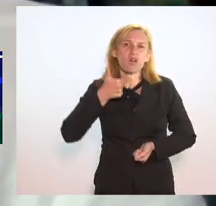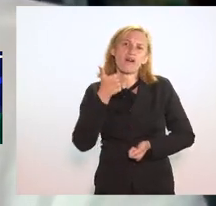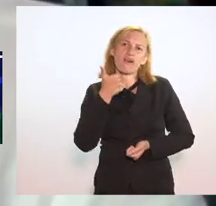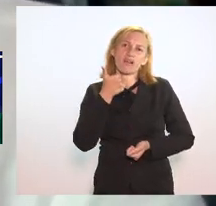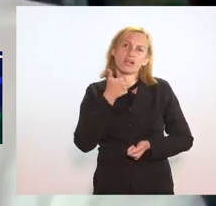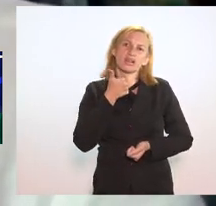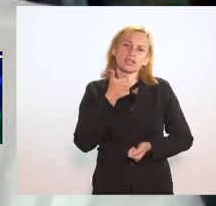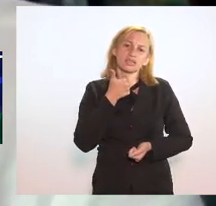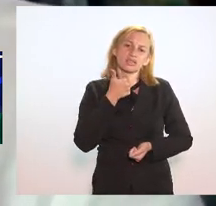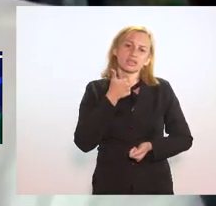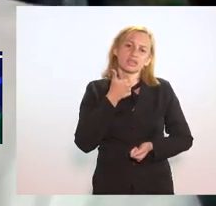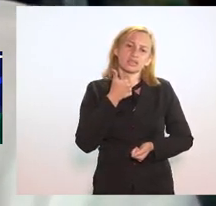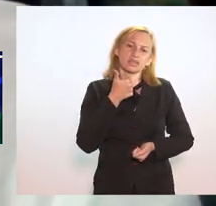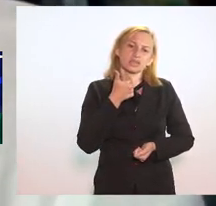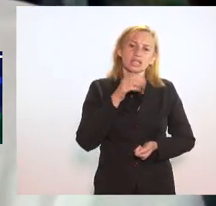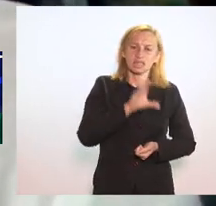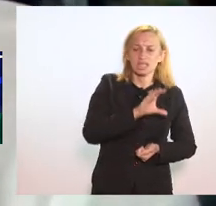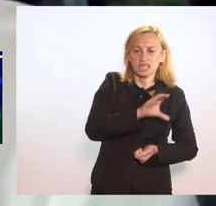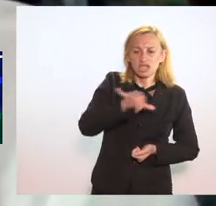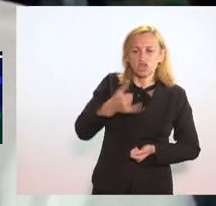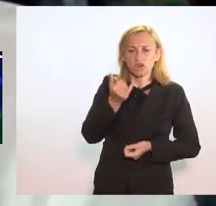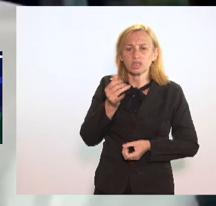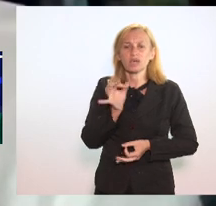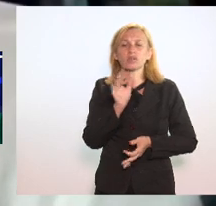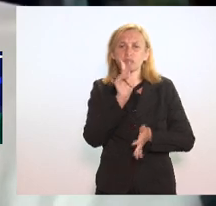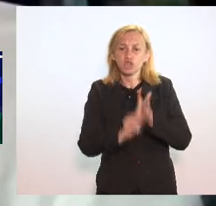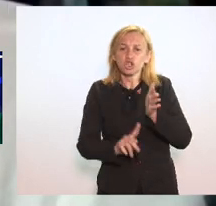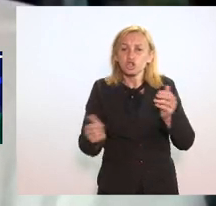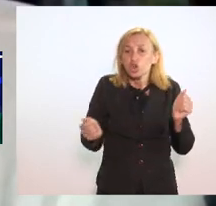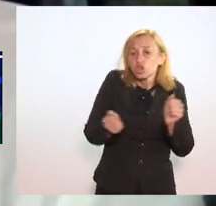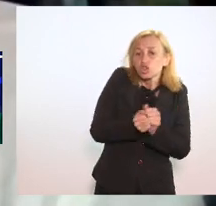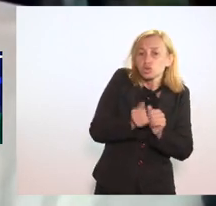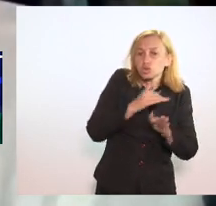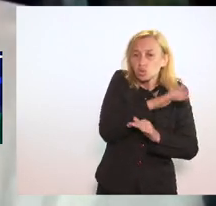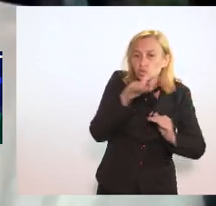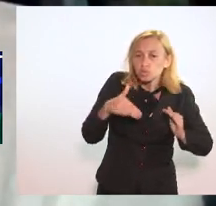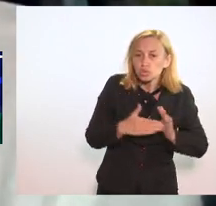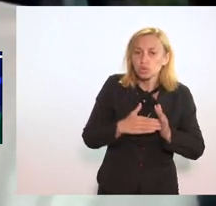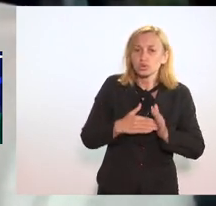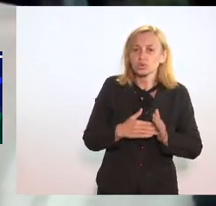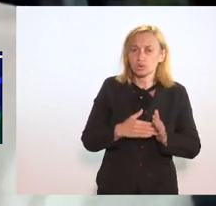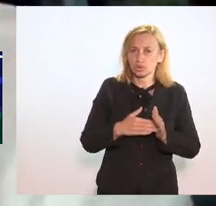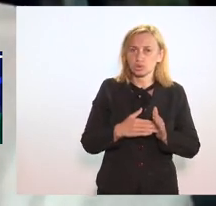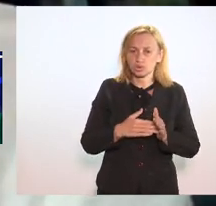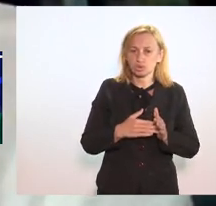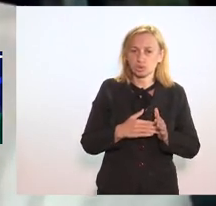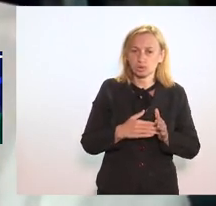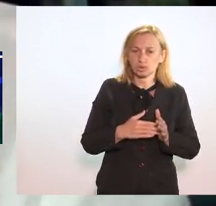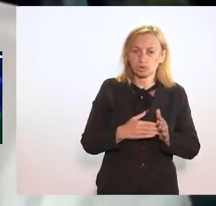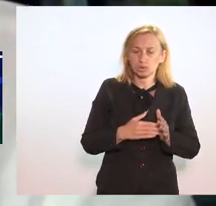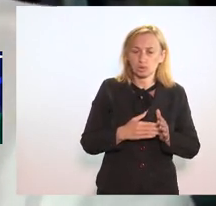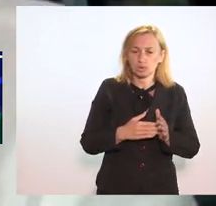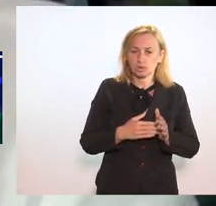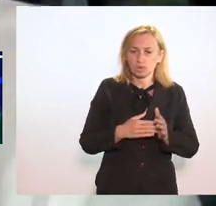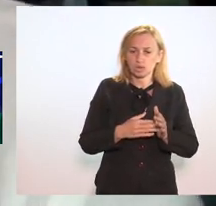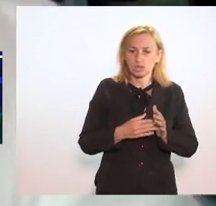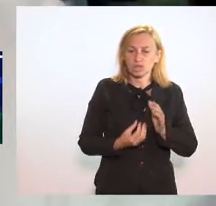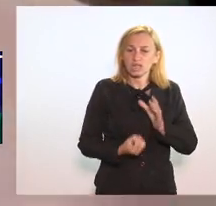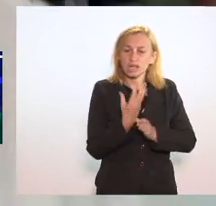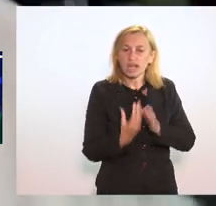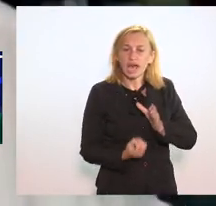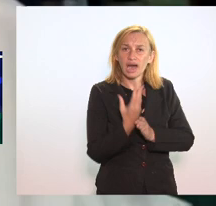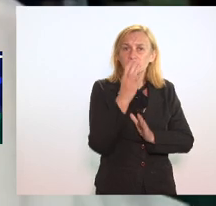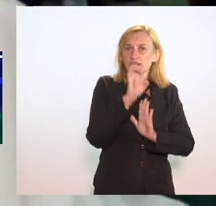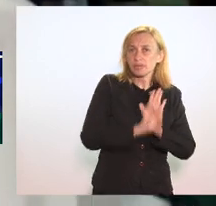muito enterro de ser CJ esse projeto junto com todos aqueles que contribuíram com as suas igrejas porque